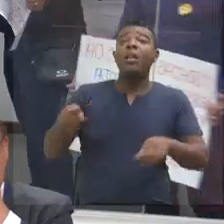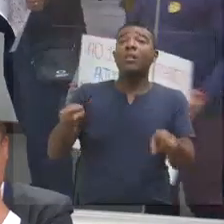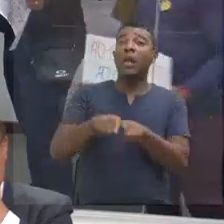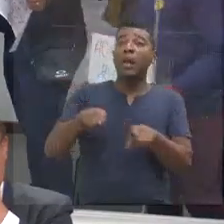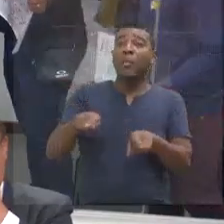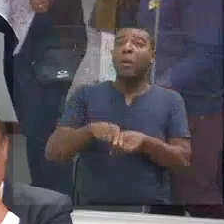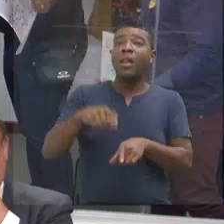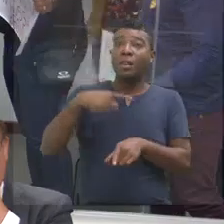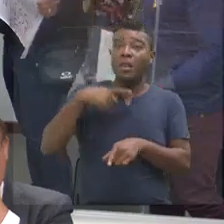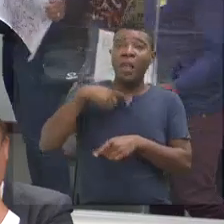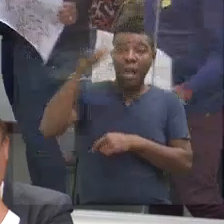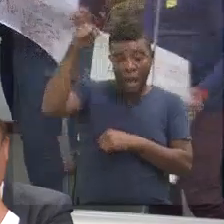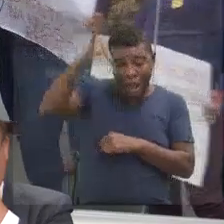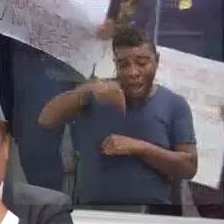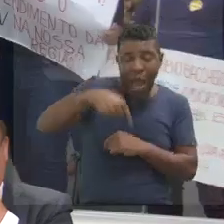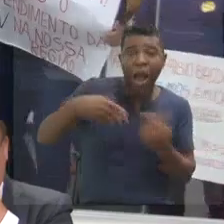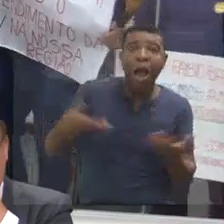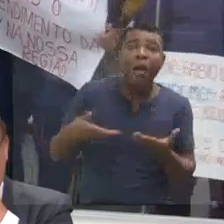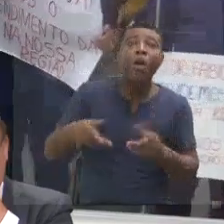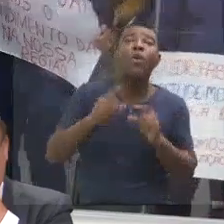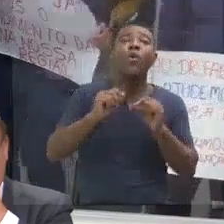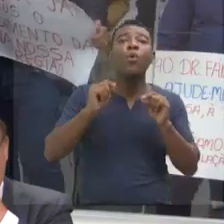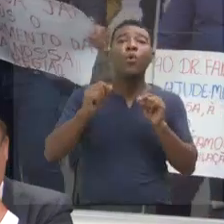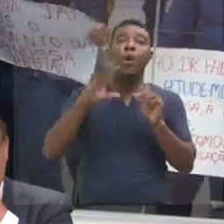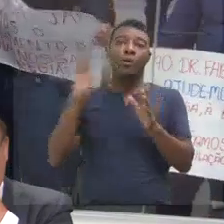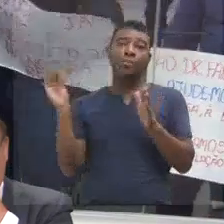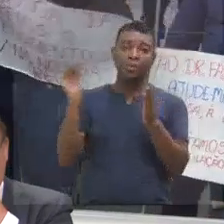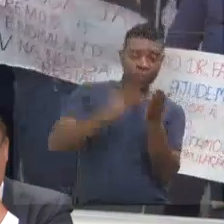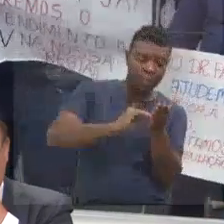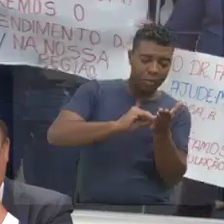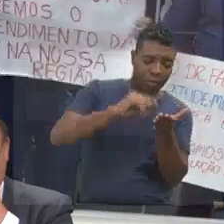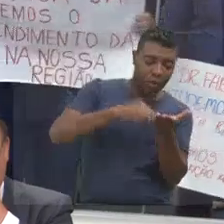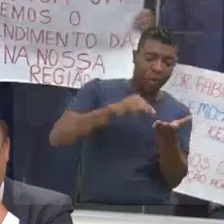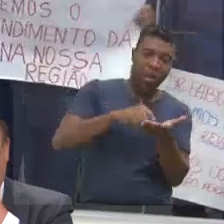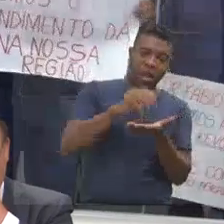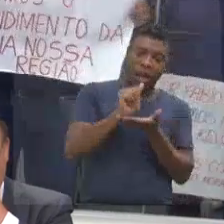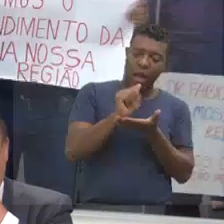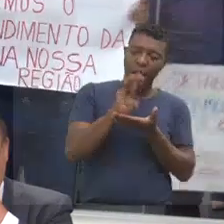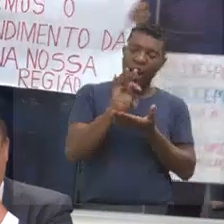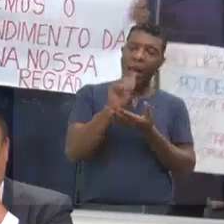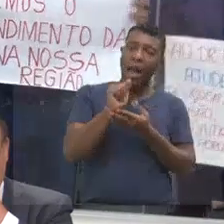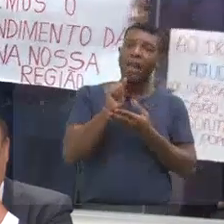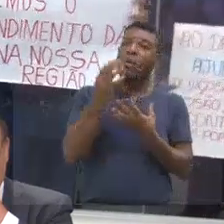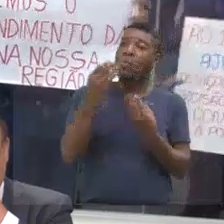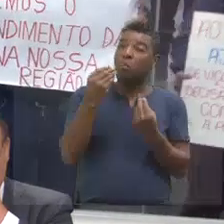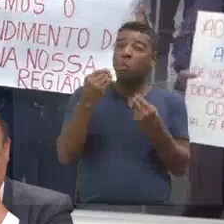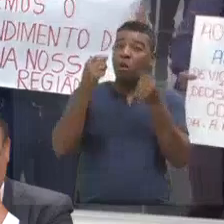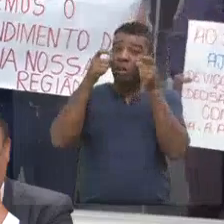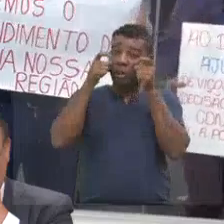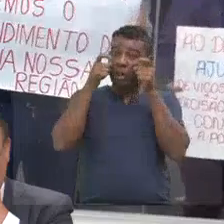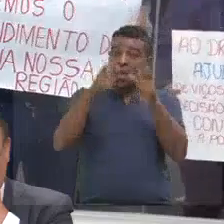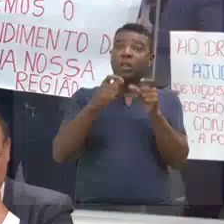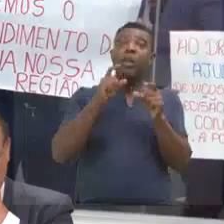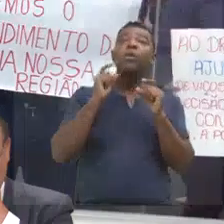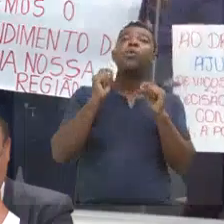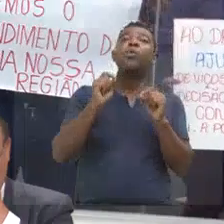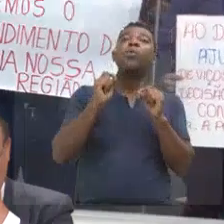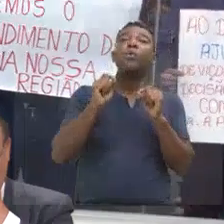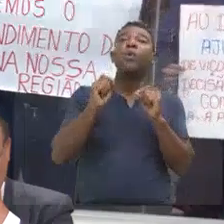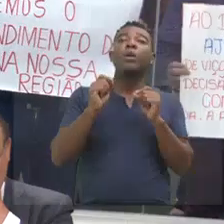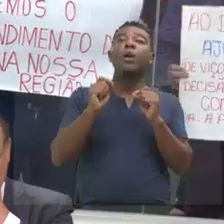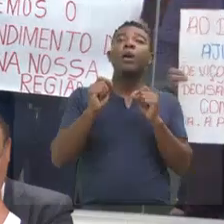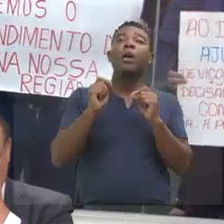registrado em ata muito interessante que nós temos aqui um registro em ar